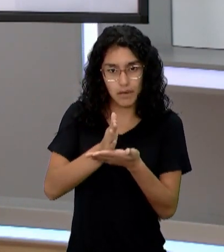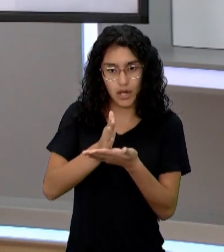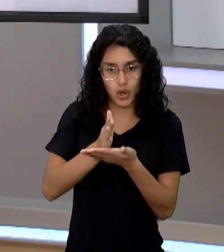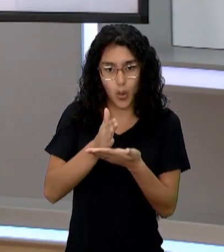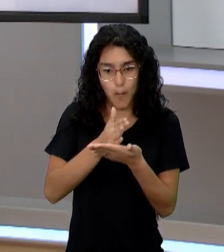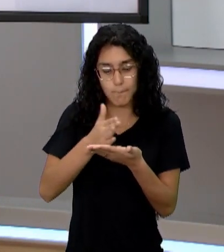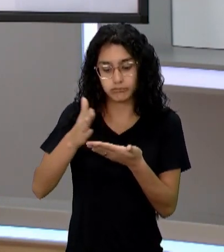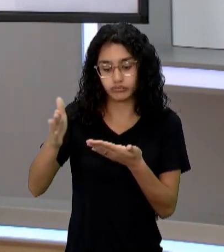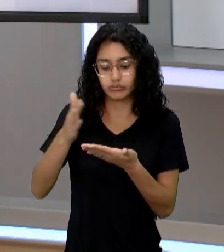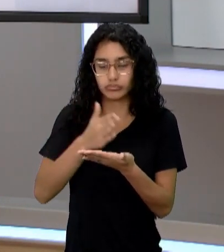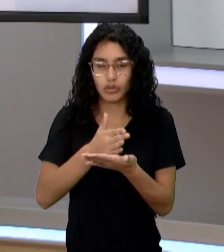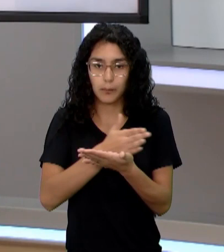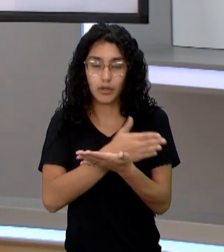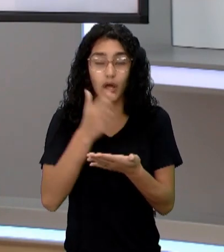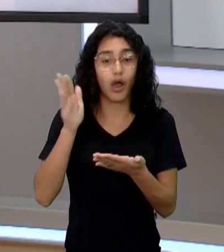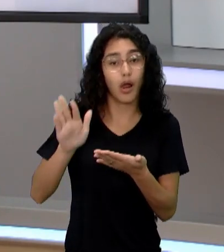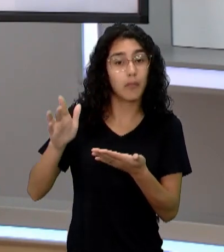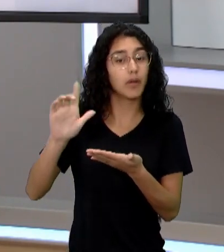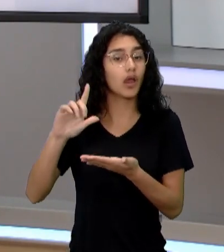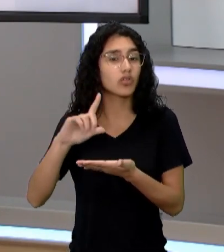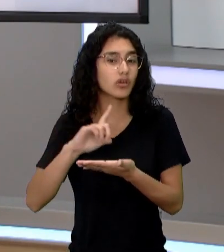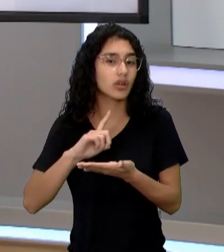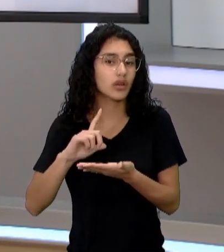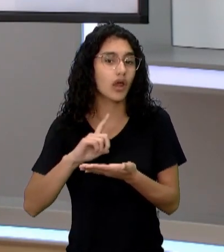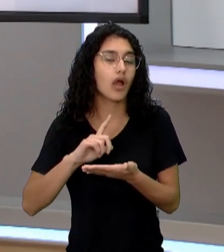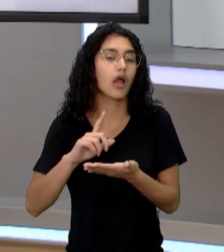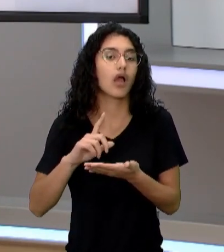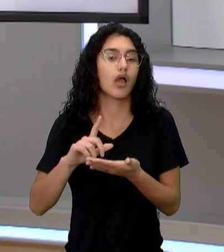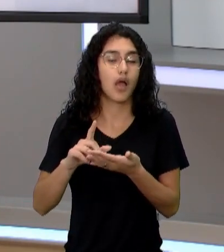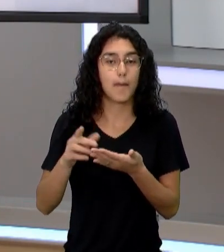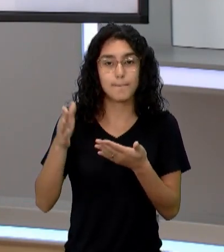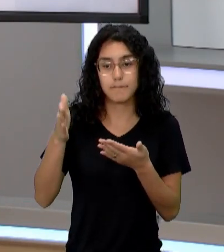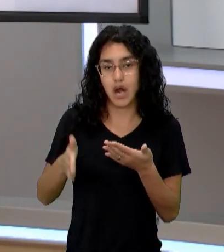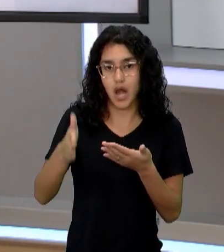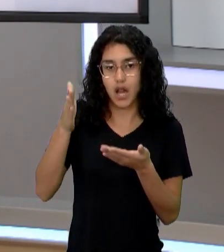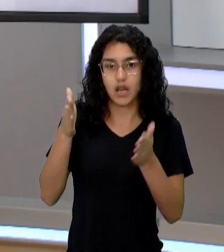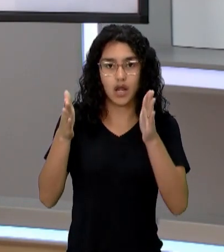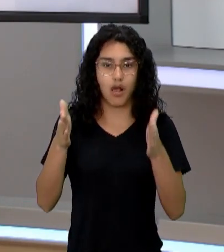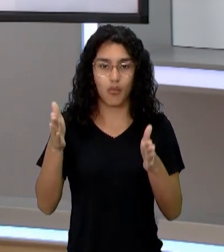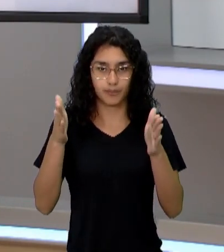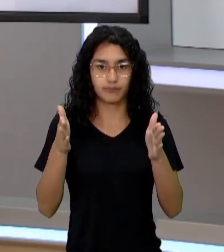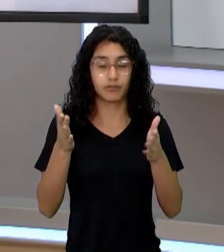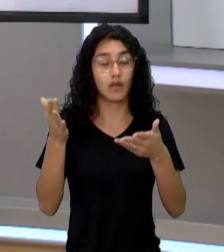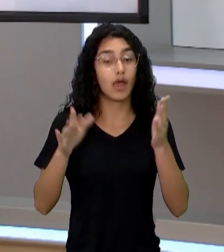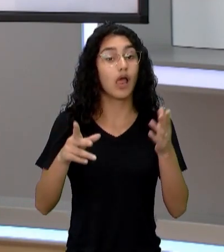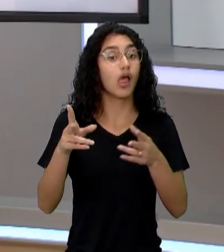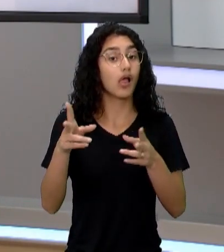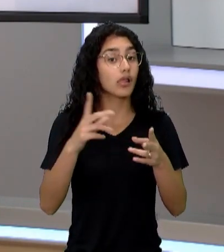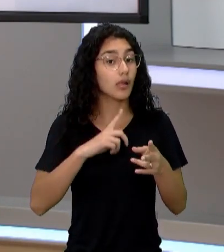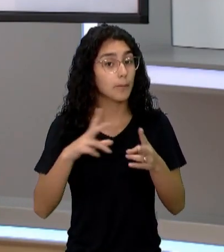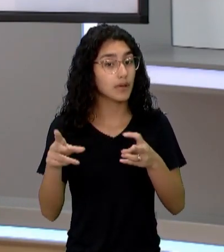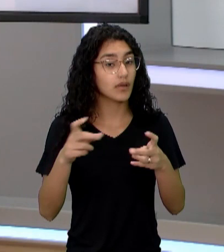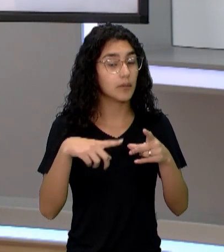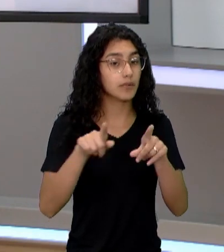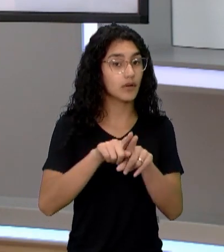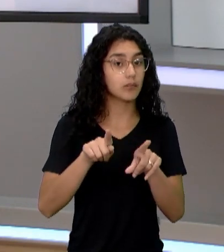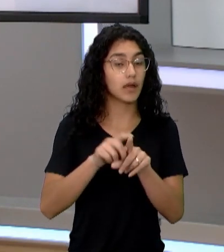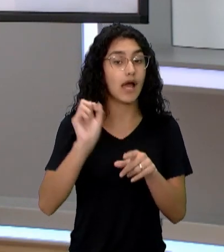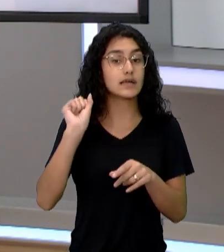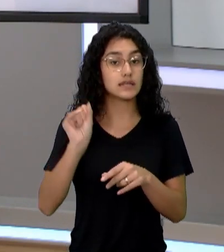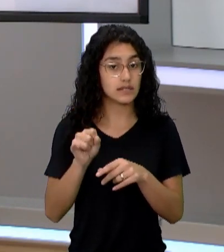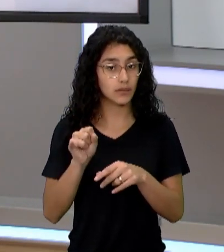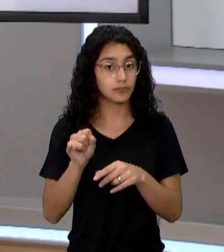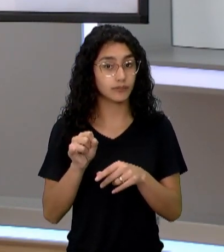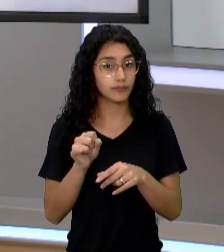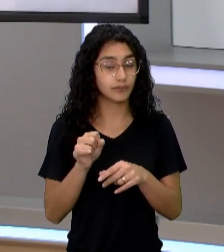mais comprida, normalmente vai representar as laterais dessa figura, né? Note também que se essas laterais aí forem representadas